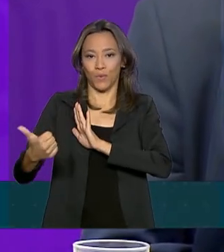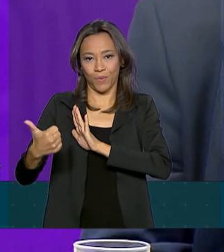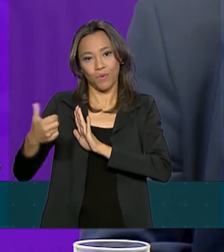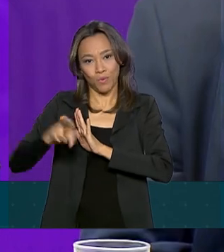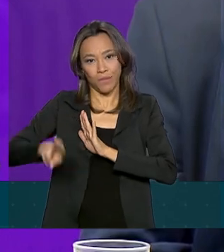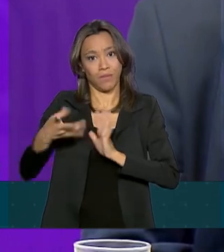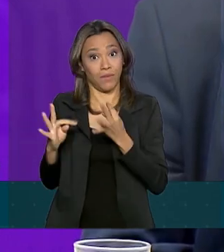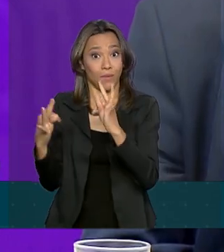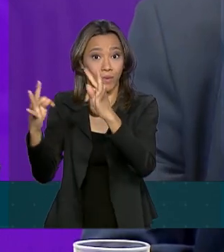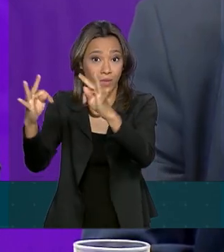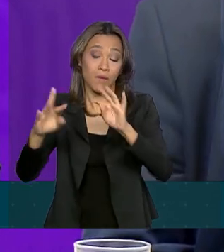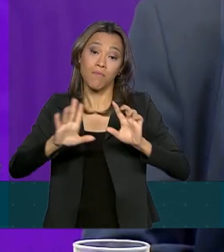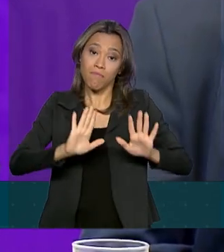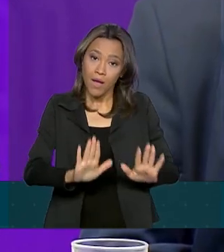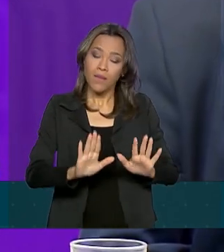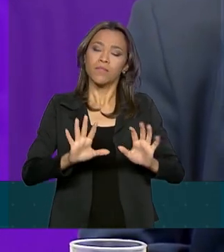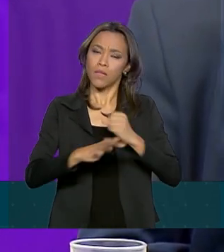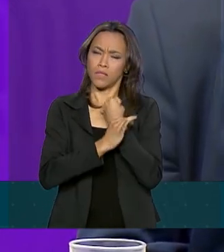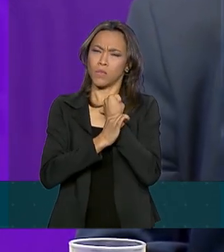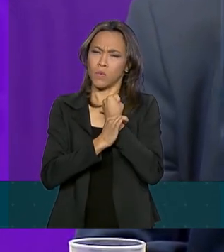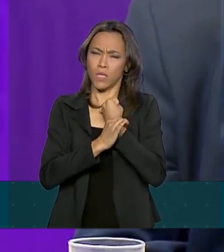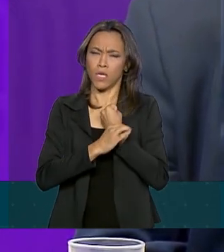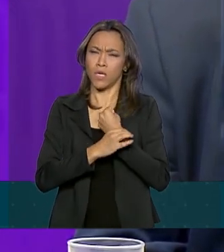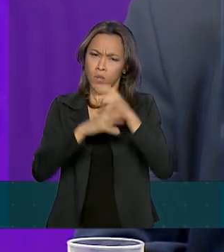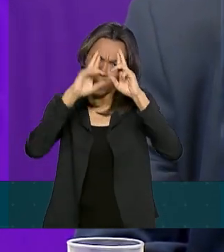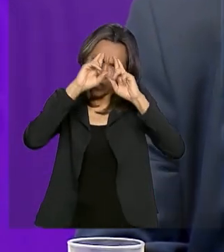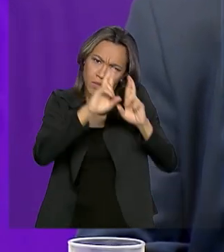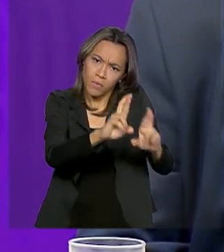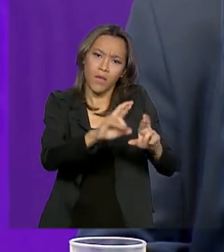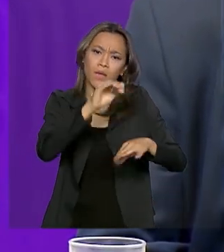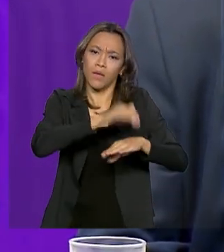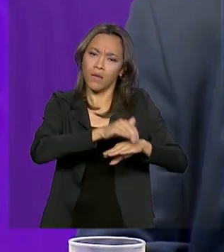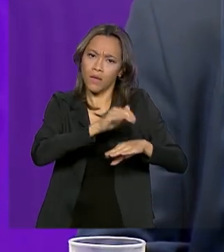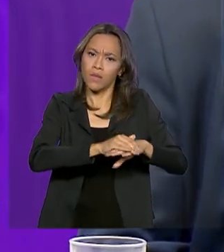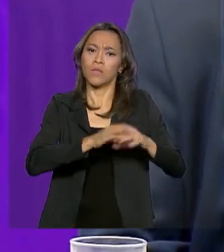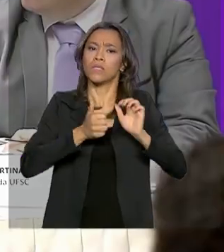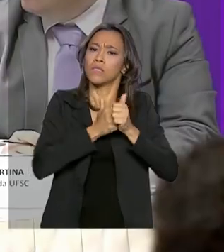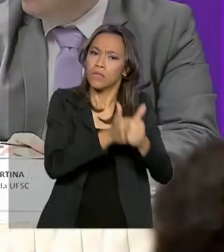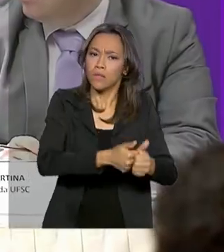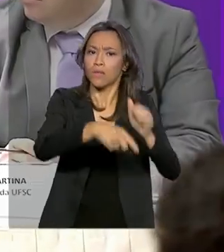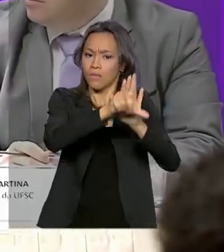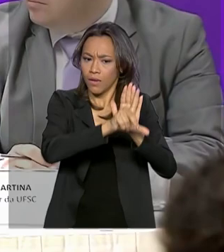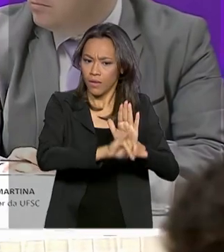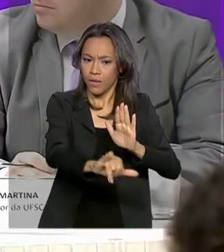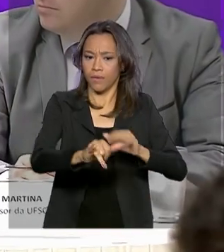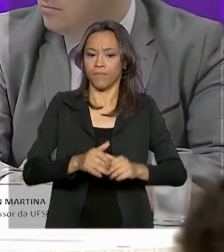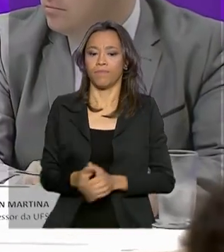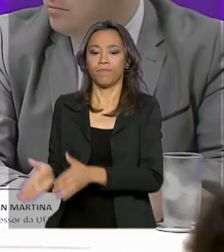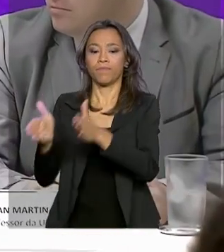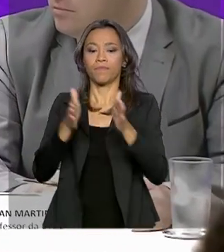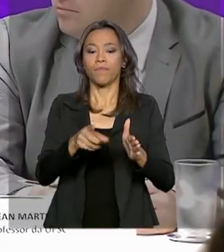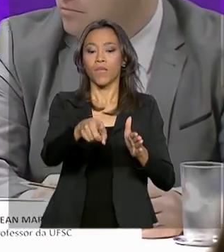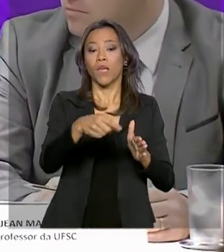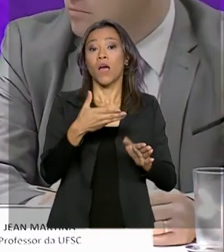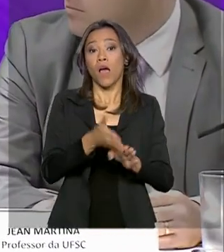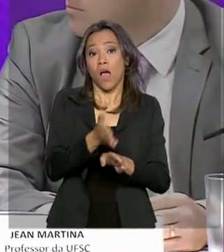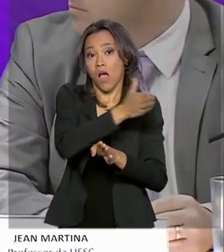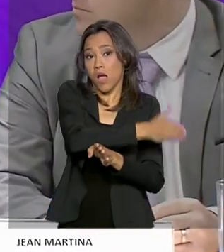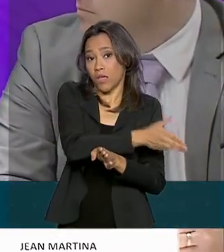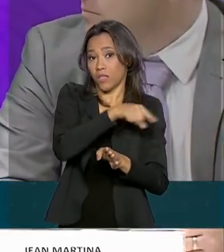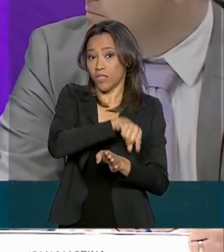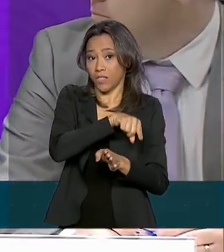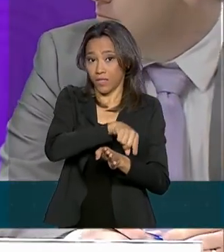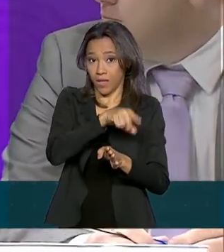mas ainda assim garantindo toda a tradição, respeito à autonomia e à legislação vigente. A gente está saindo de uma era da autodeclaração